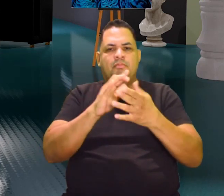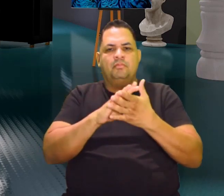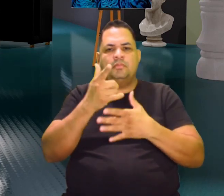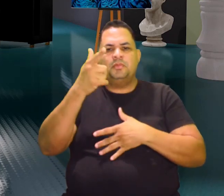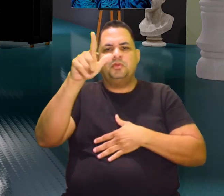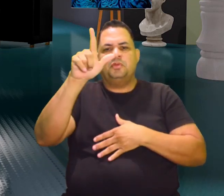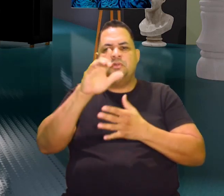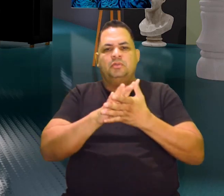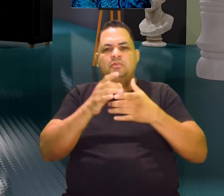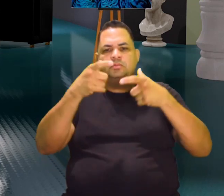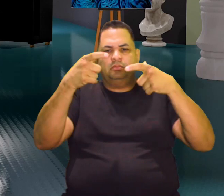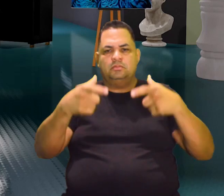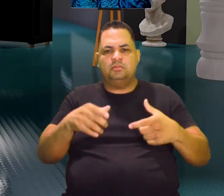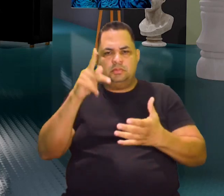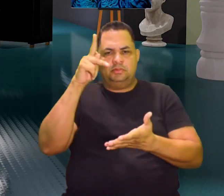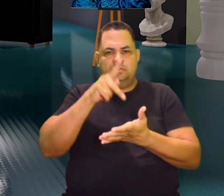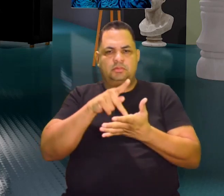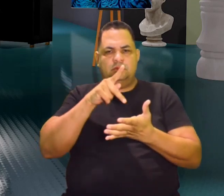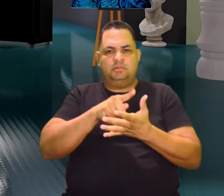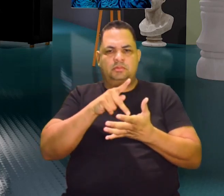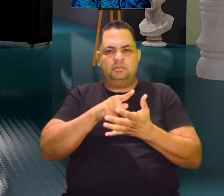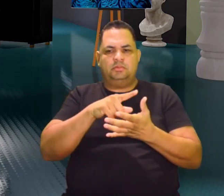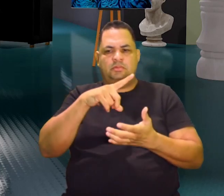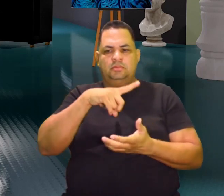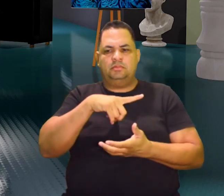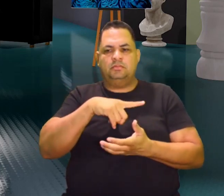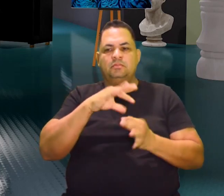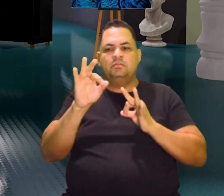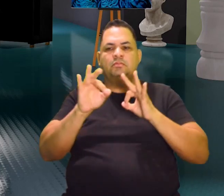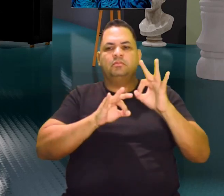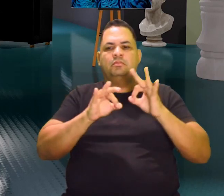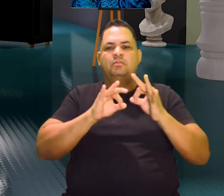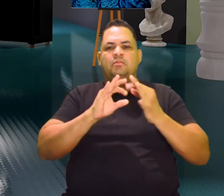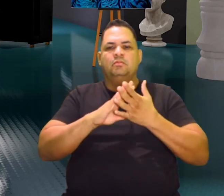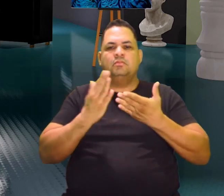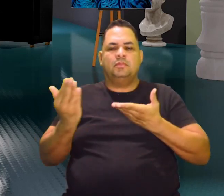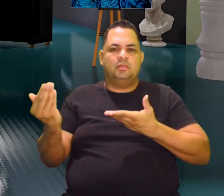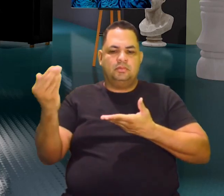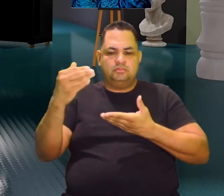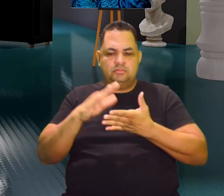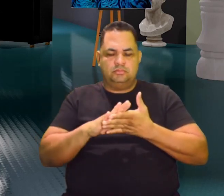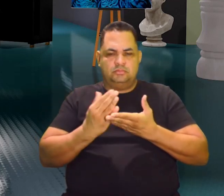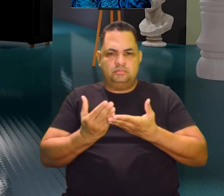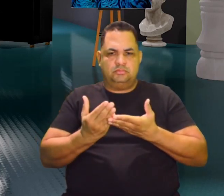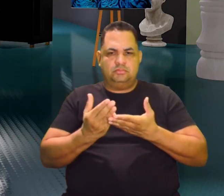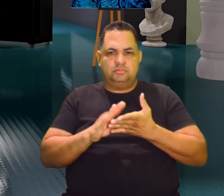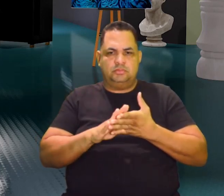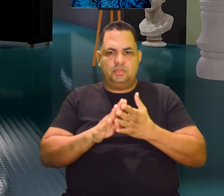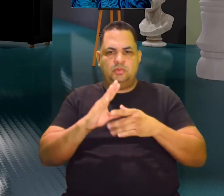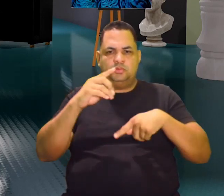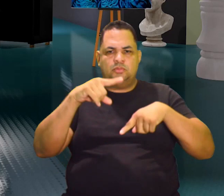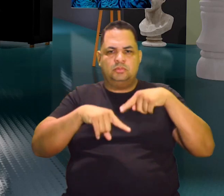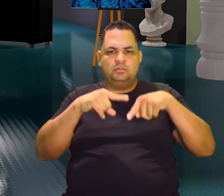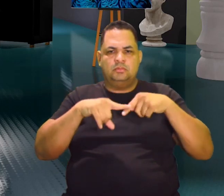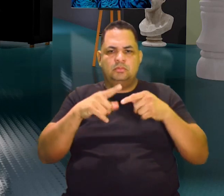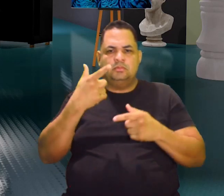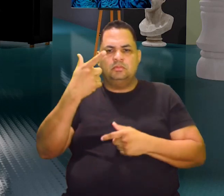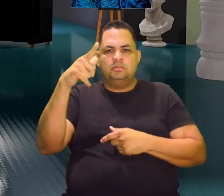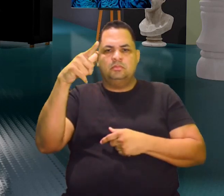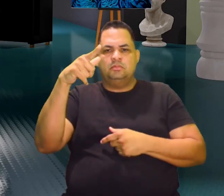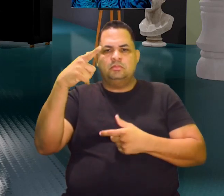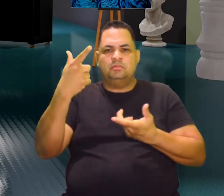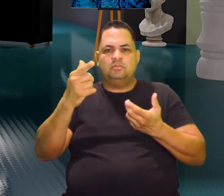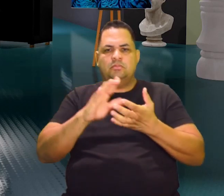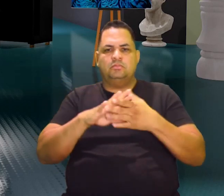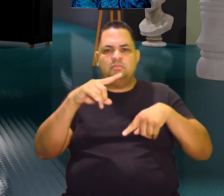locais, não é verdade? Então tiveram que trazer todo esse material de muito longe, no período que não havia muitos